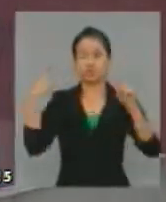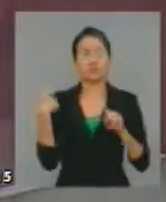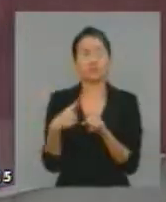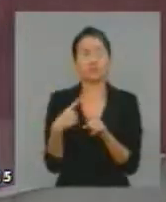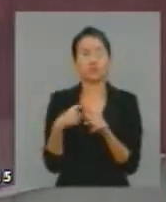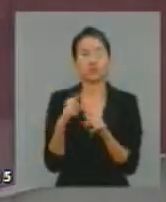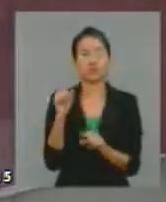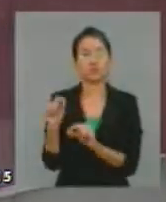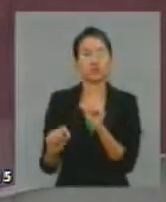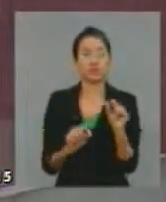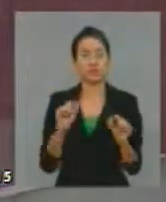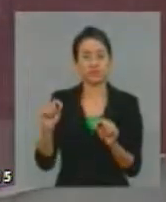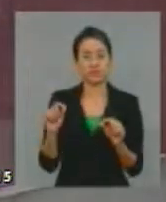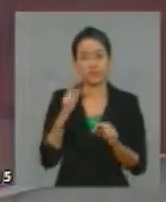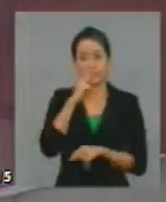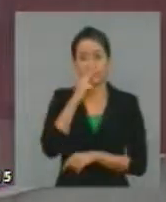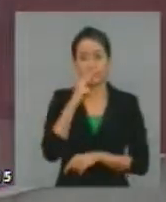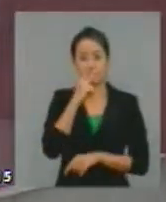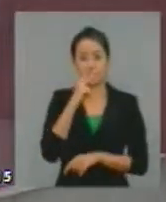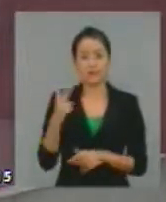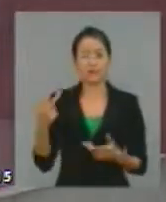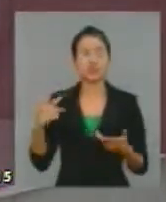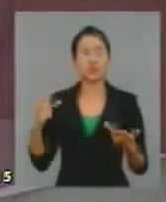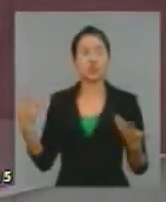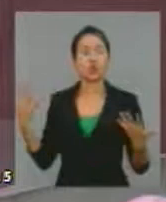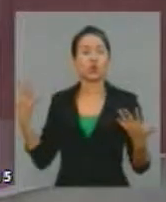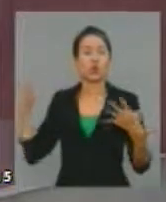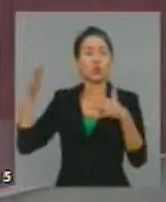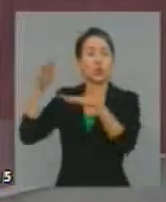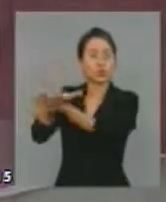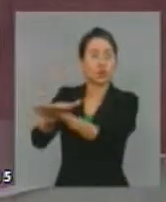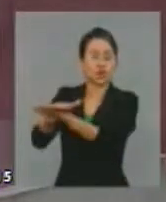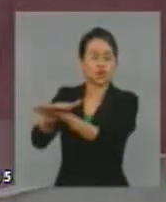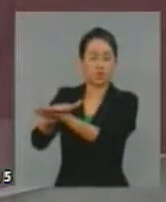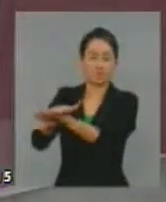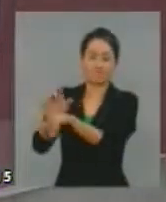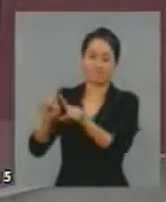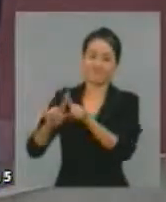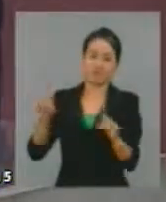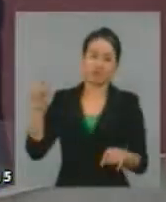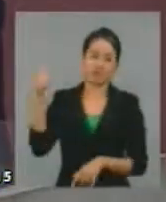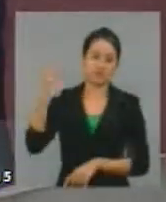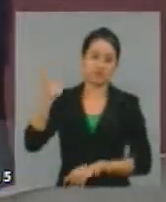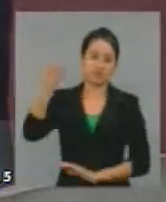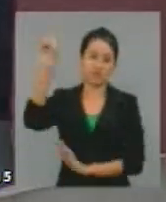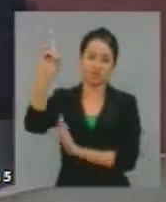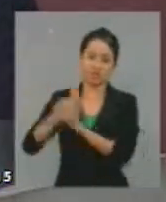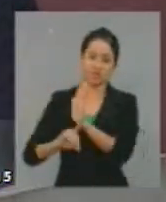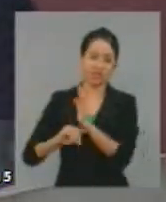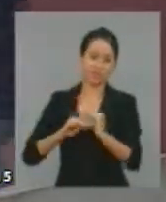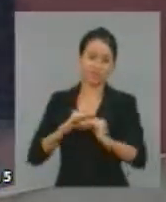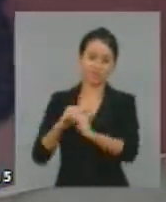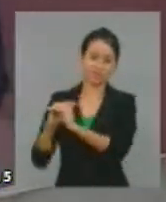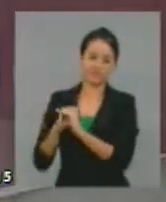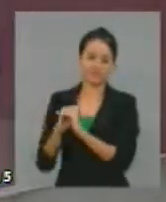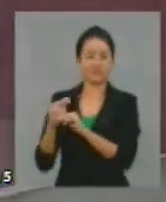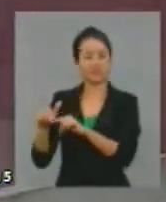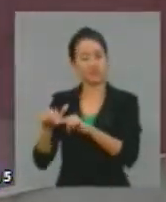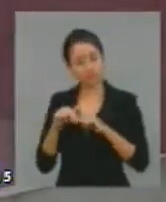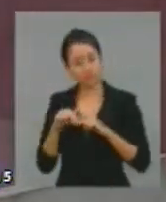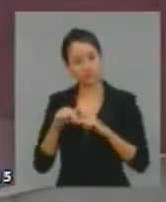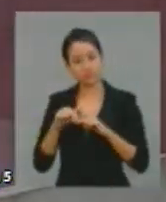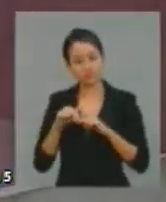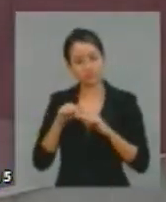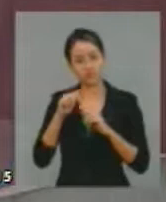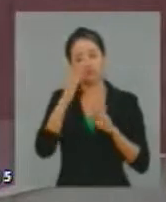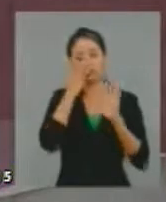inclusão no mercado de consumo não quer dizer inclusão em direitos. Não é acessar direitos. E aí entra a segunda variável.